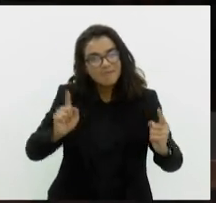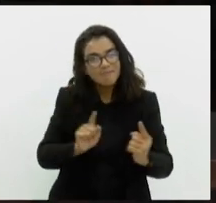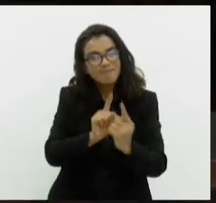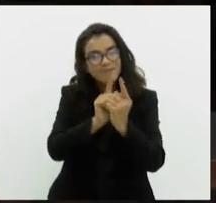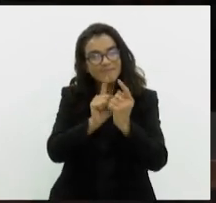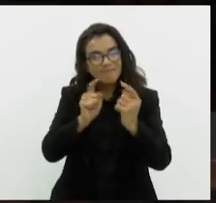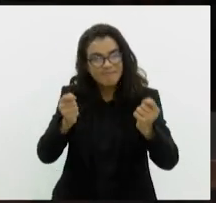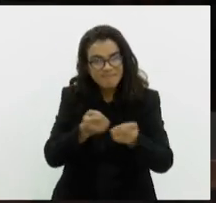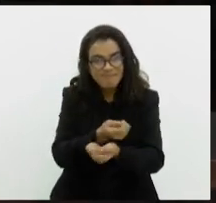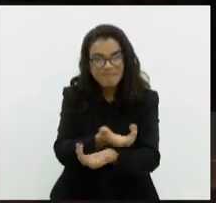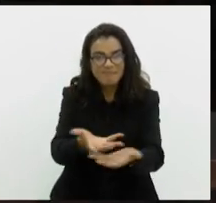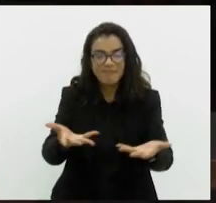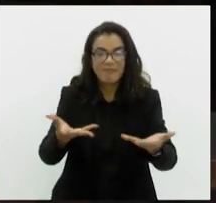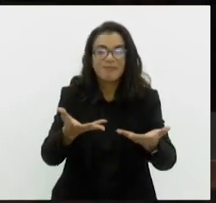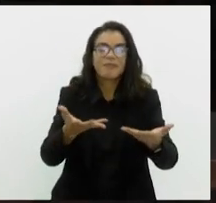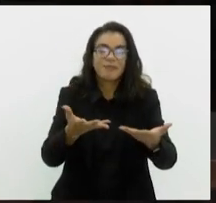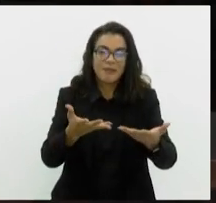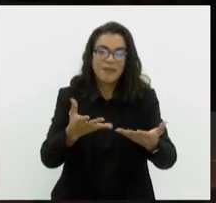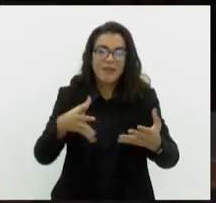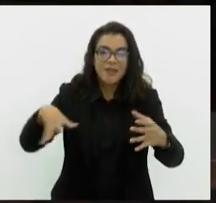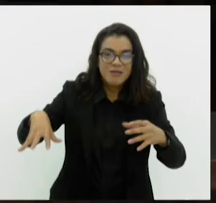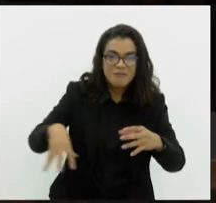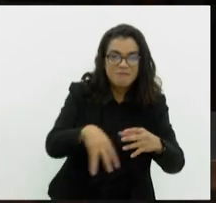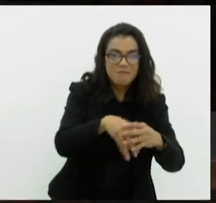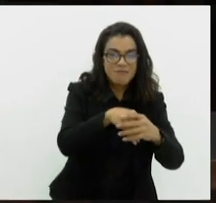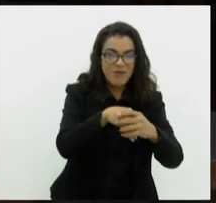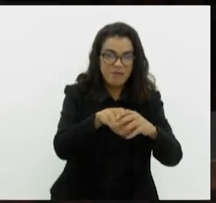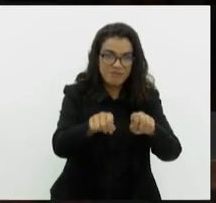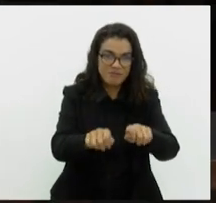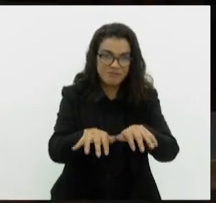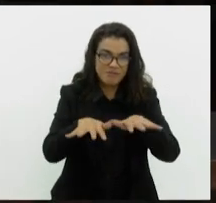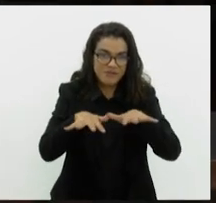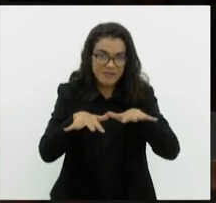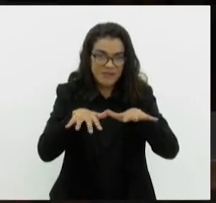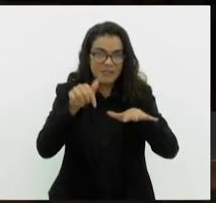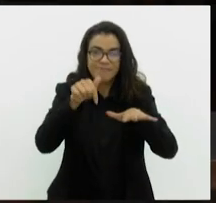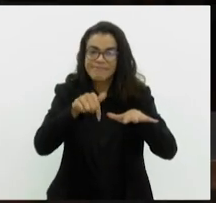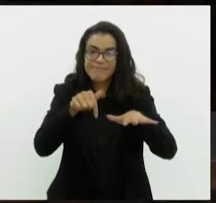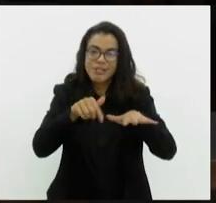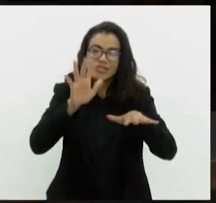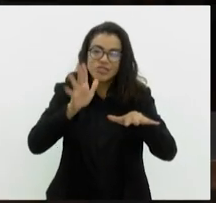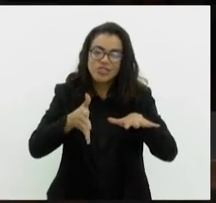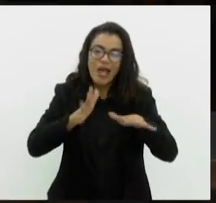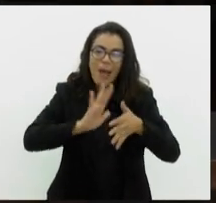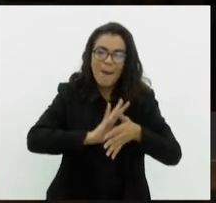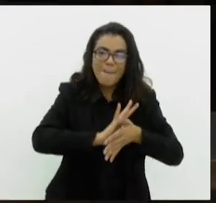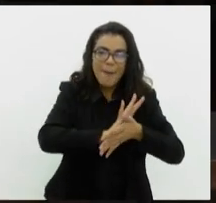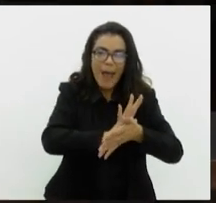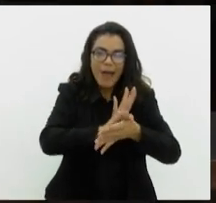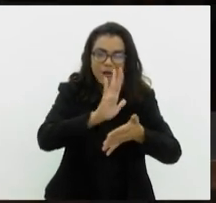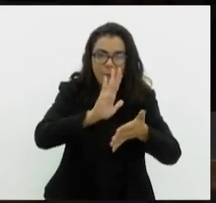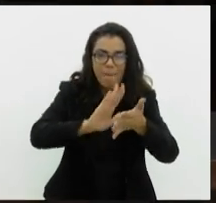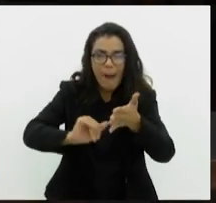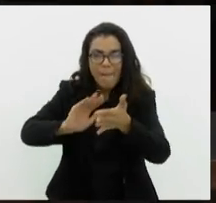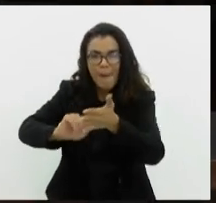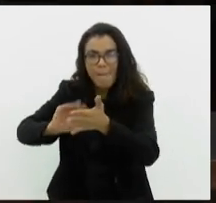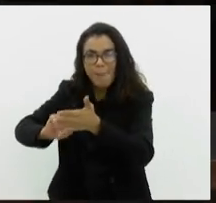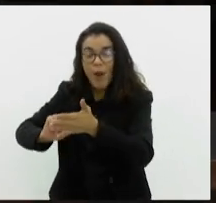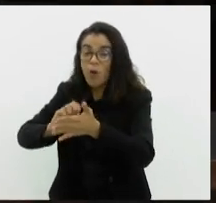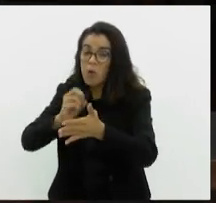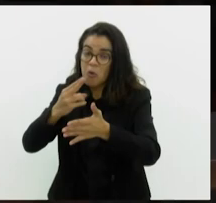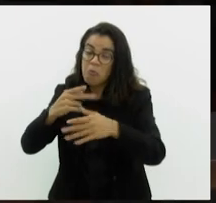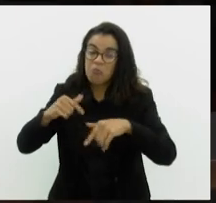de encarnarmos dentro desse espaço que tanto foi negligente, omisso, ou foi